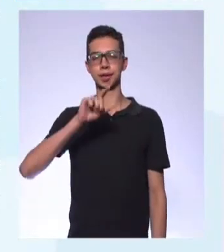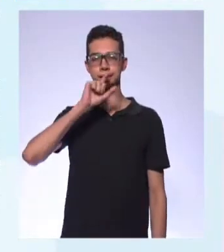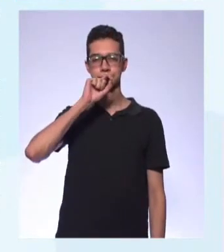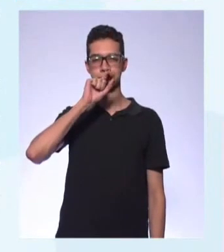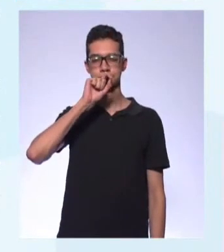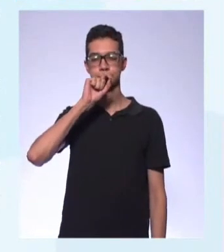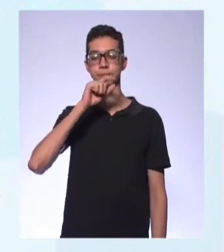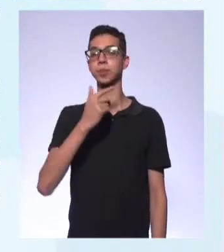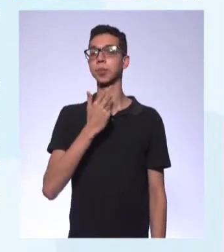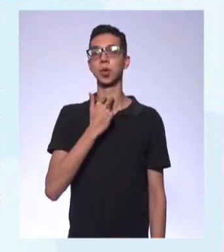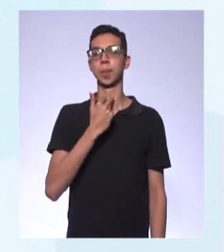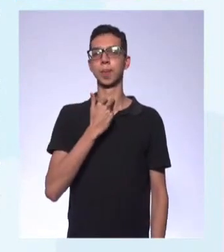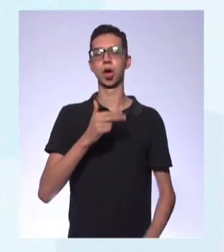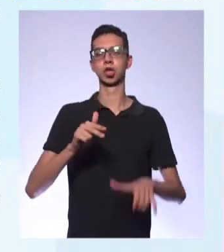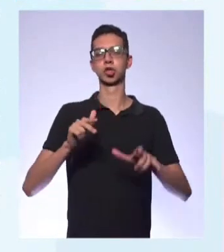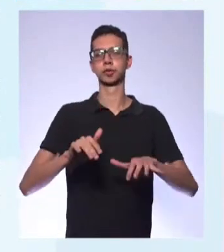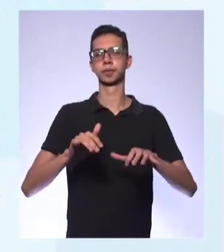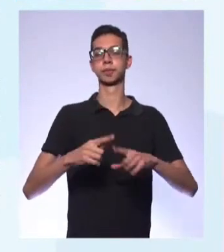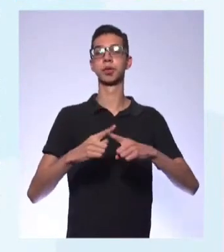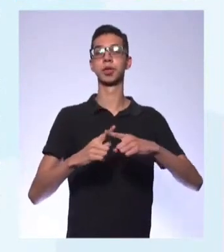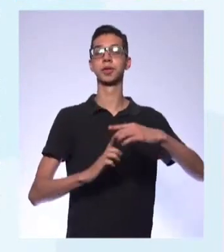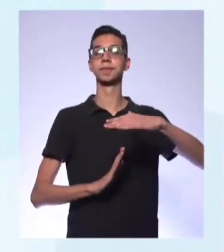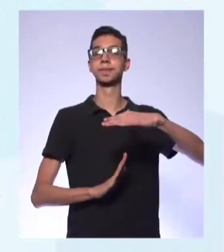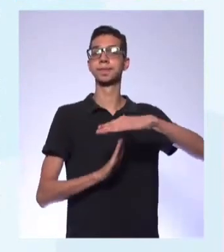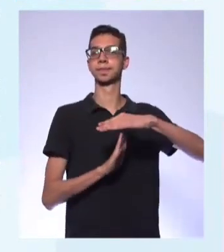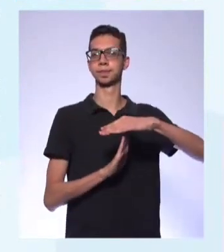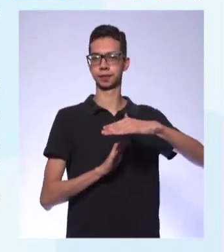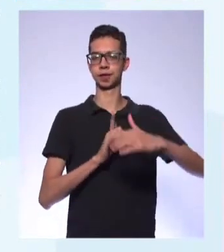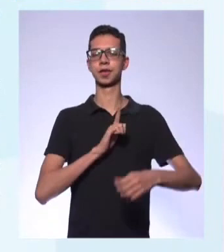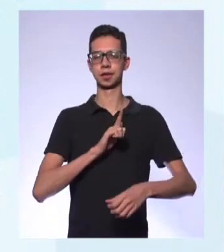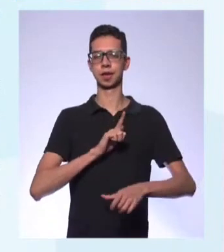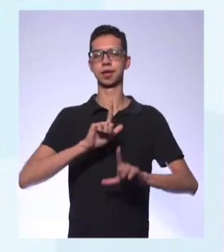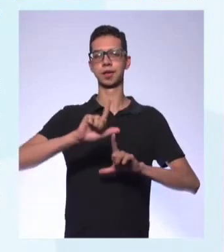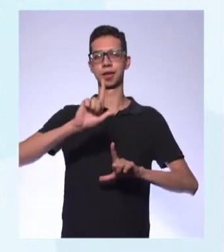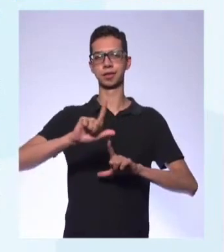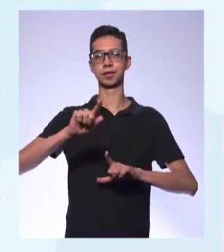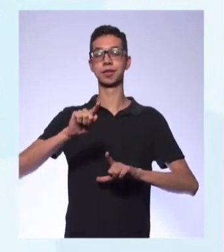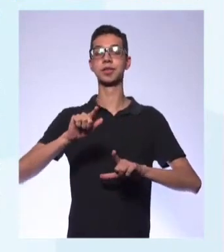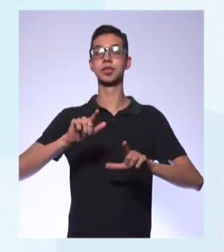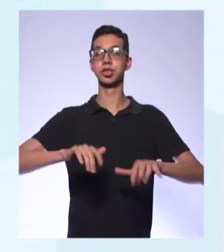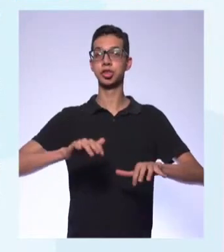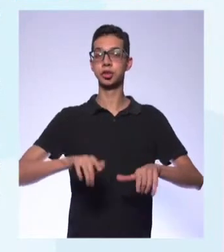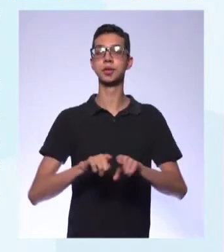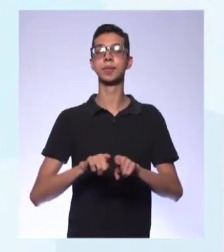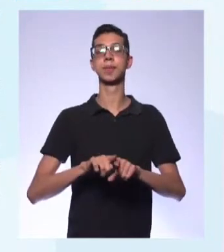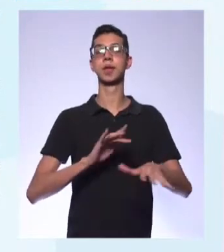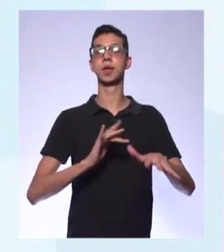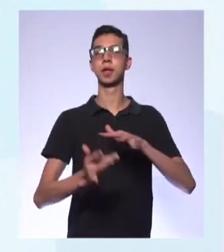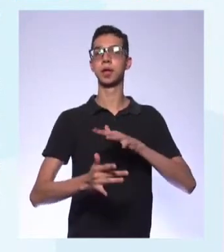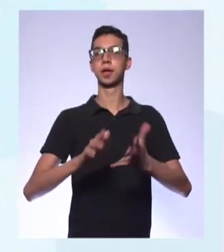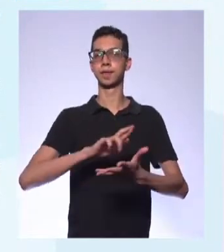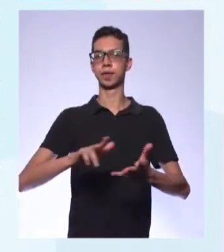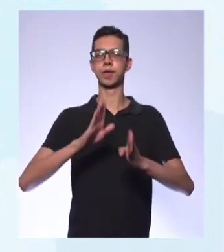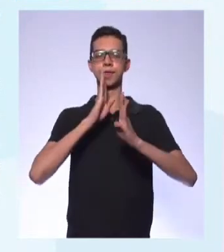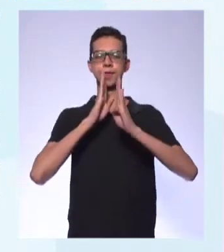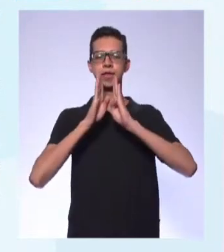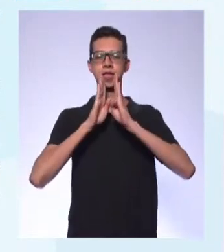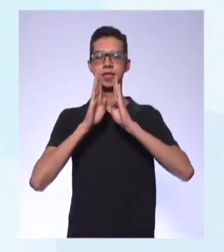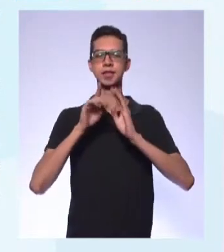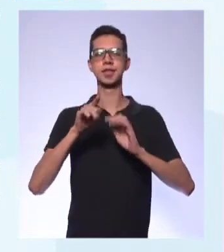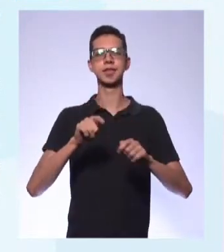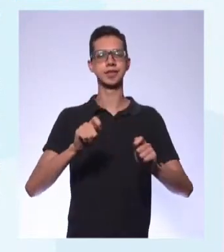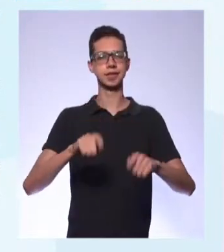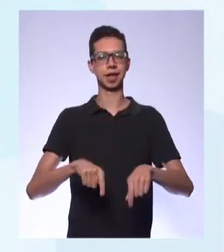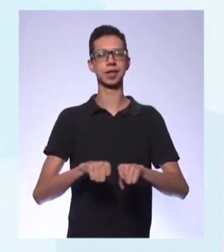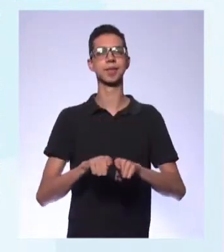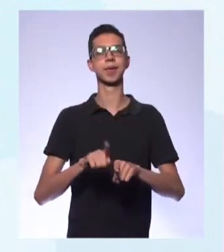muito, né, tem um limite máximo de caracteres que você pode digitar. Outras redes sociais como o Facebook, né, que permitem aí que a